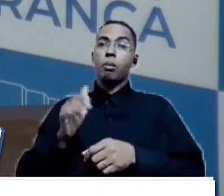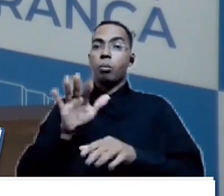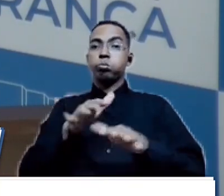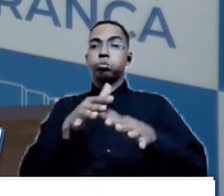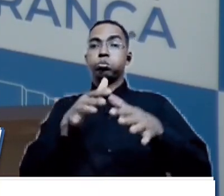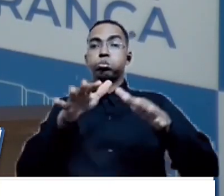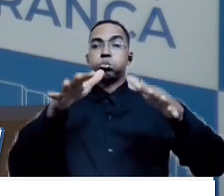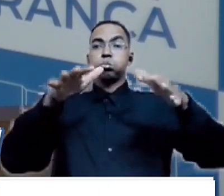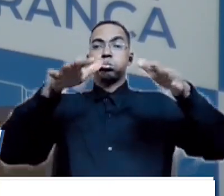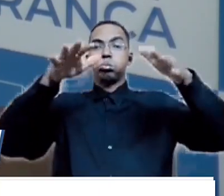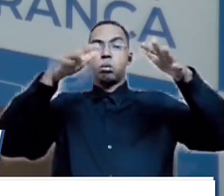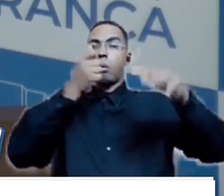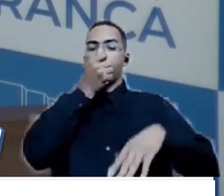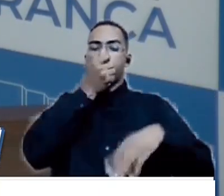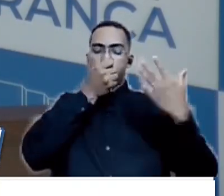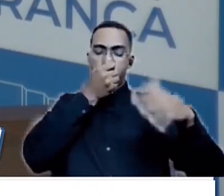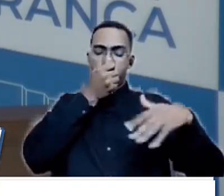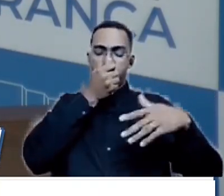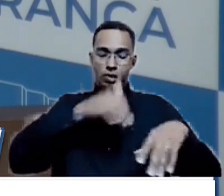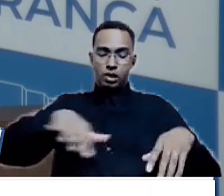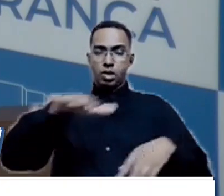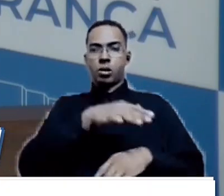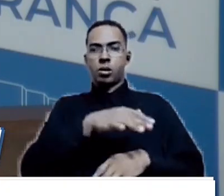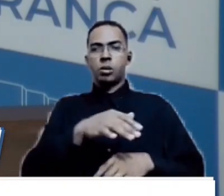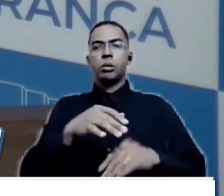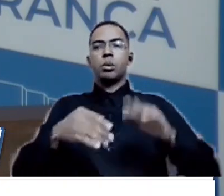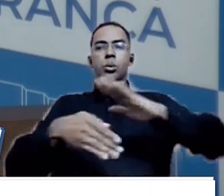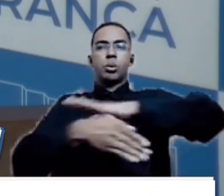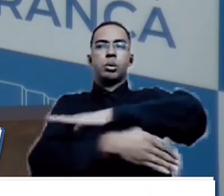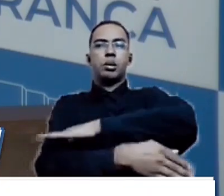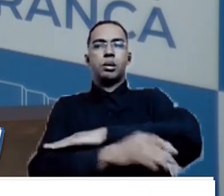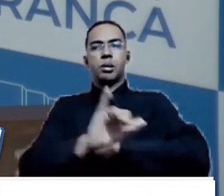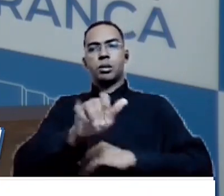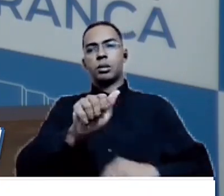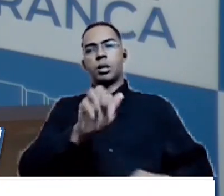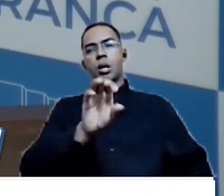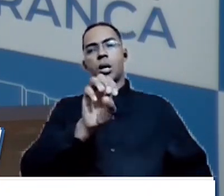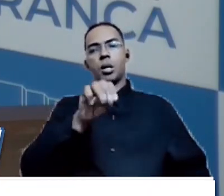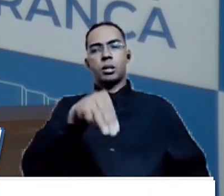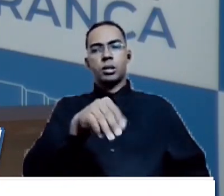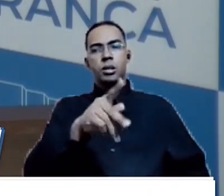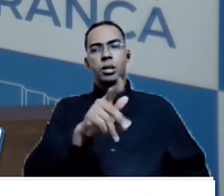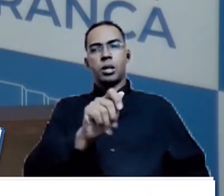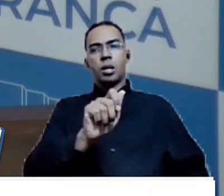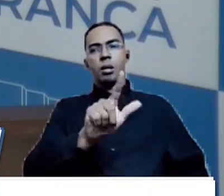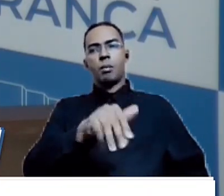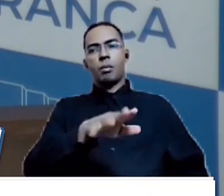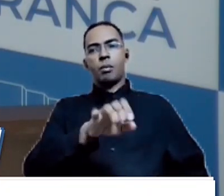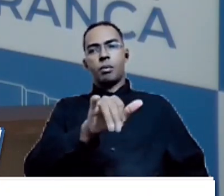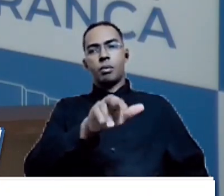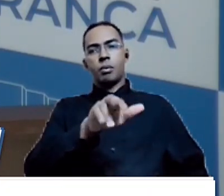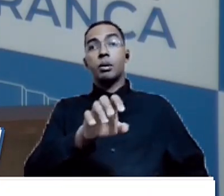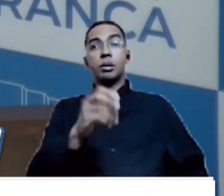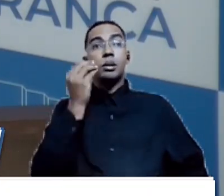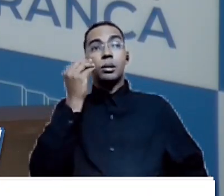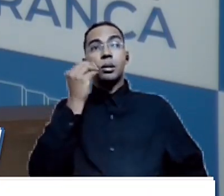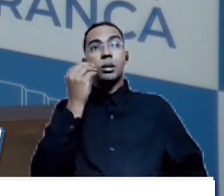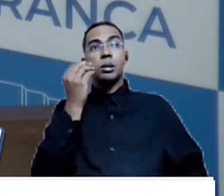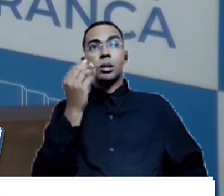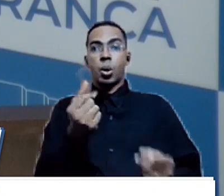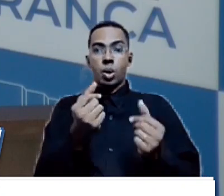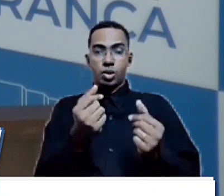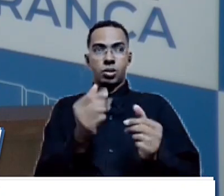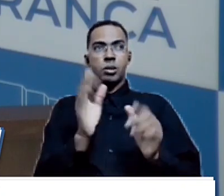na margem do Córrego ali do Jardim Palmeiras então nós estamos correndo atrás de recursos solicitamos também